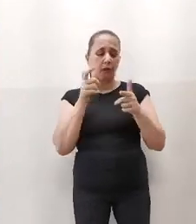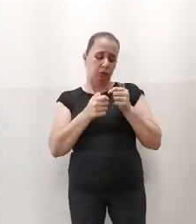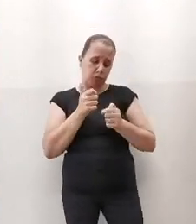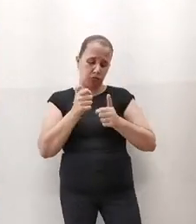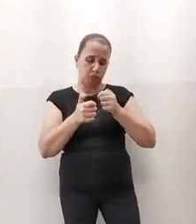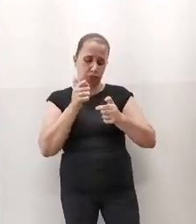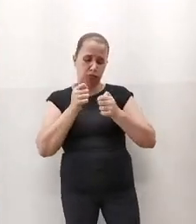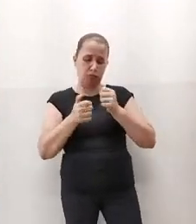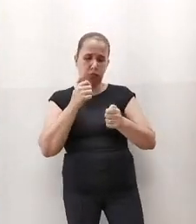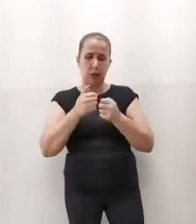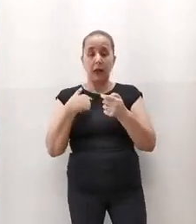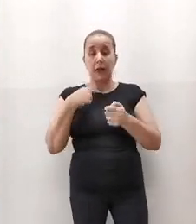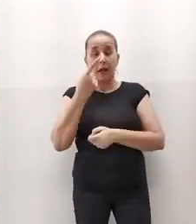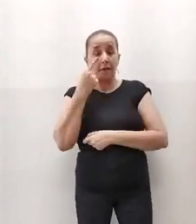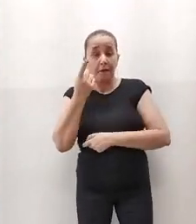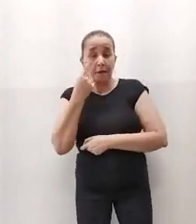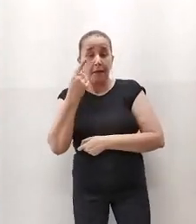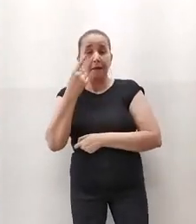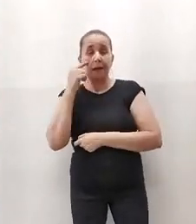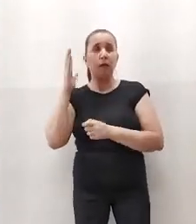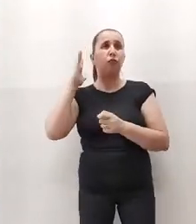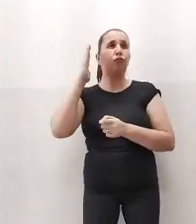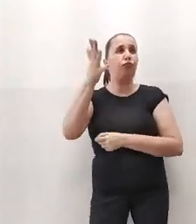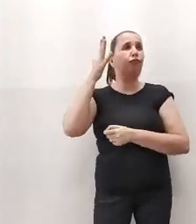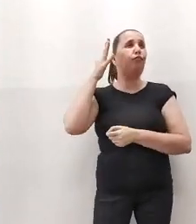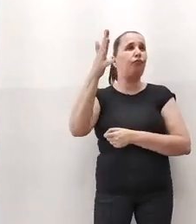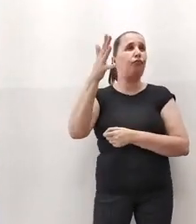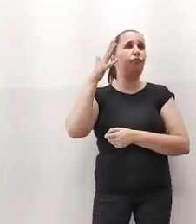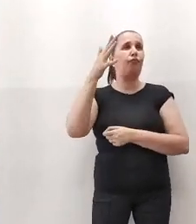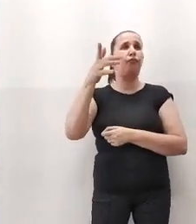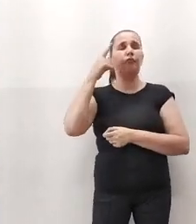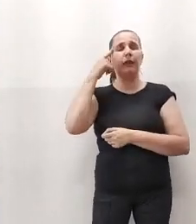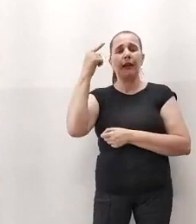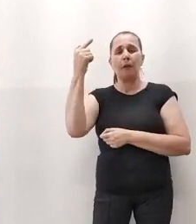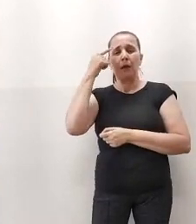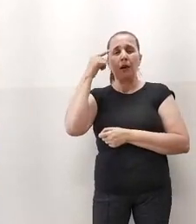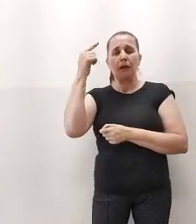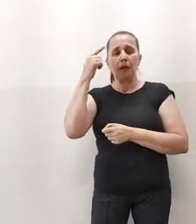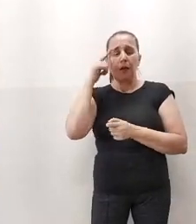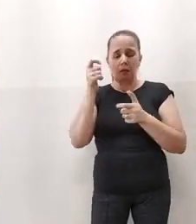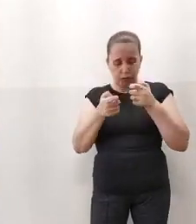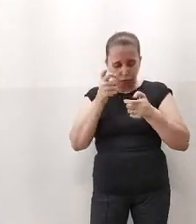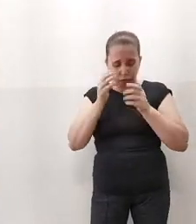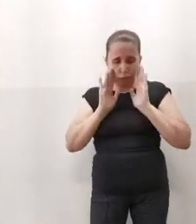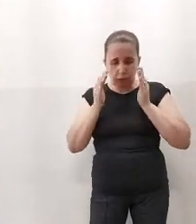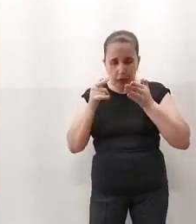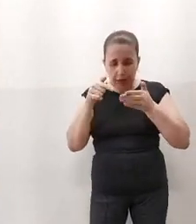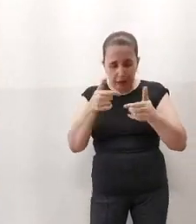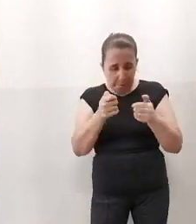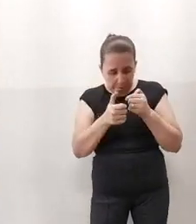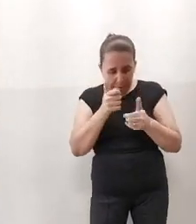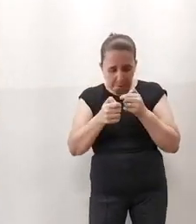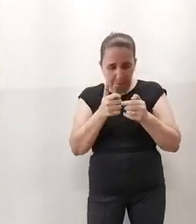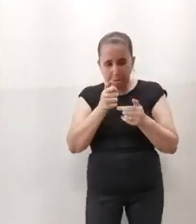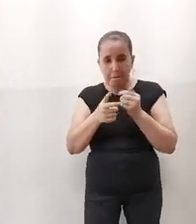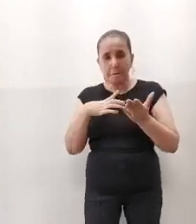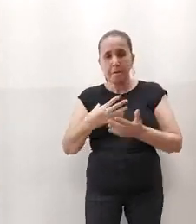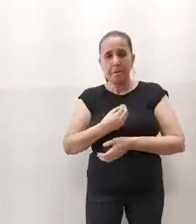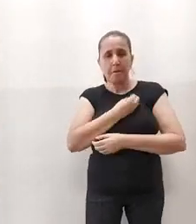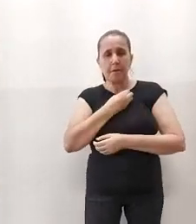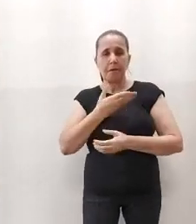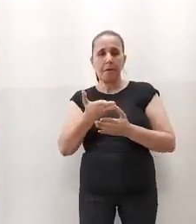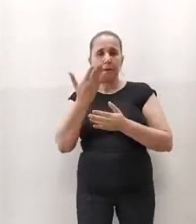ali, e aí você vai passando, passando, e a sua cabeça vai vivendo aquela realidade, você continua vivendo aquilo,